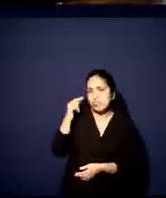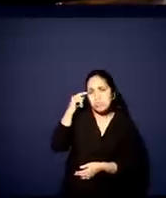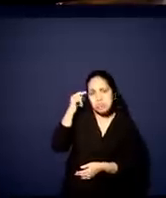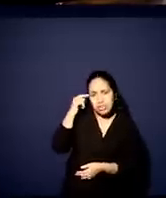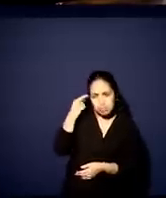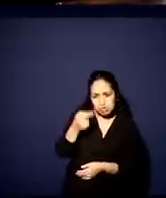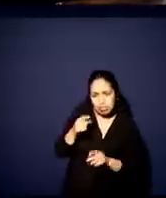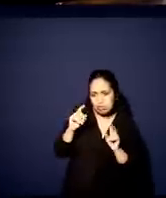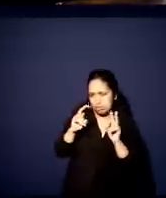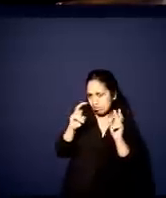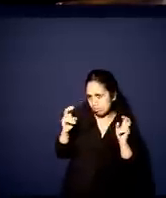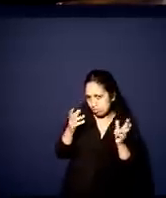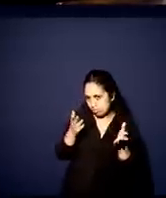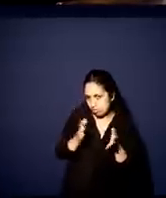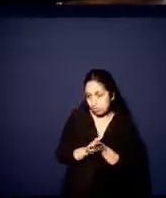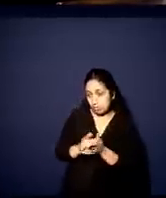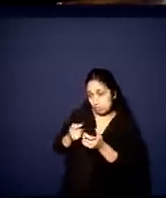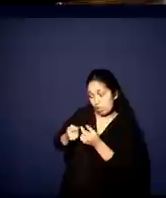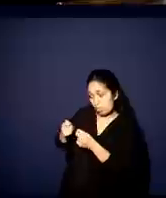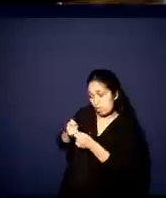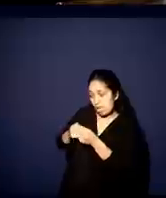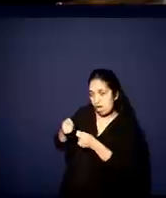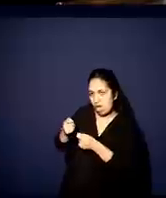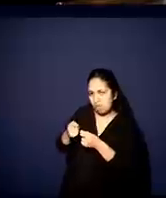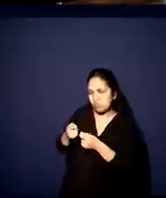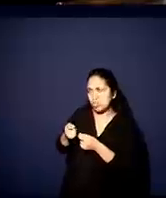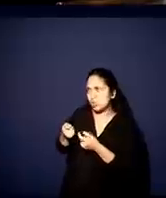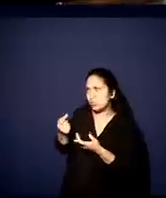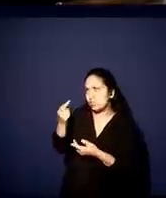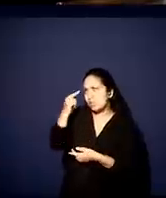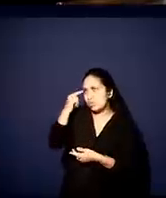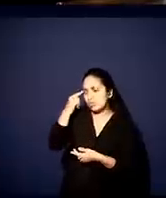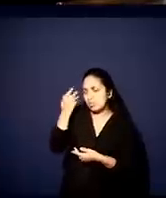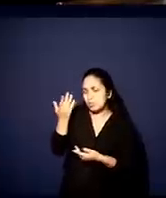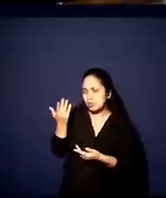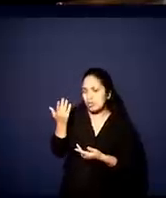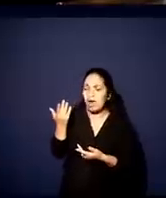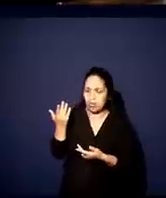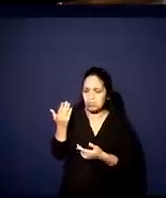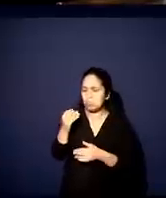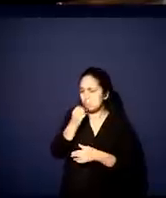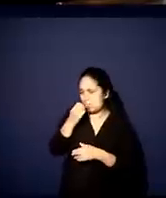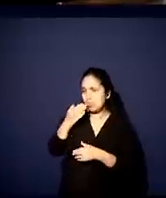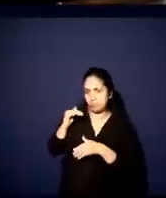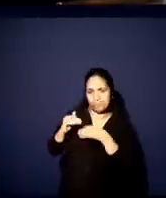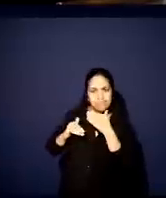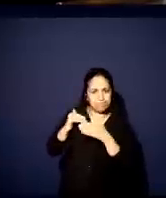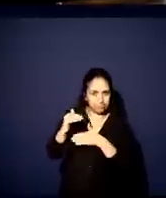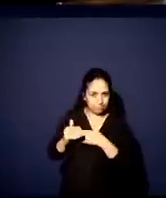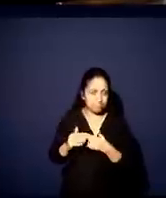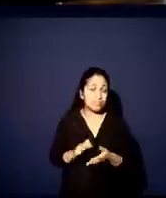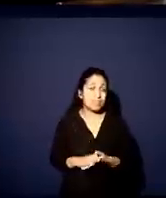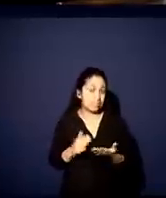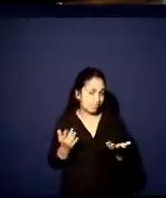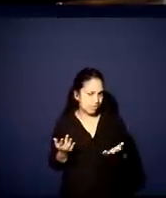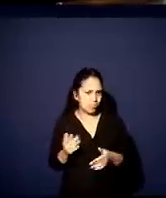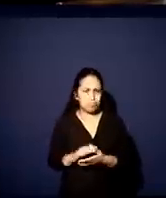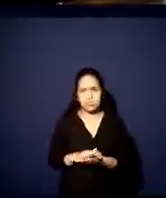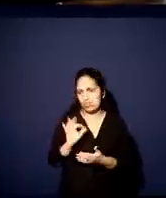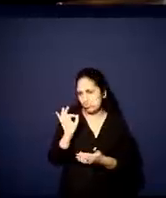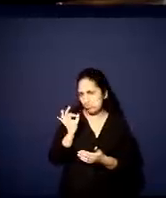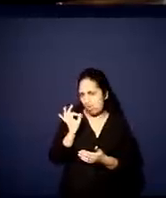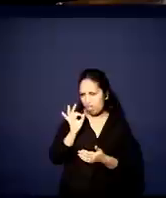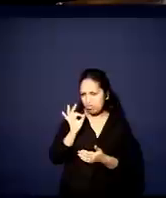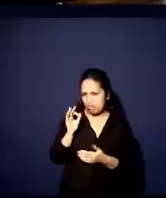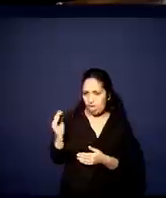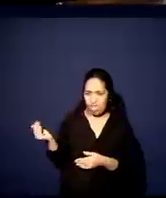acho que o mercado interpretou e reagiu de uma maneira muito construtiva. E, obviamente, o ministro, daqui a pouco, em alguns minutos,